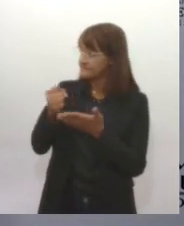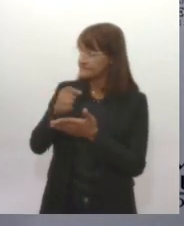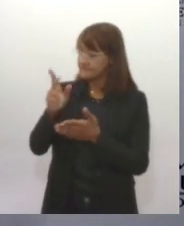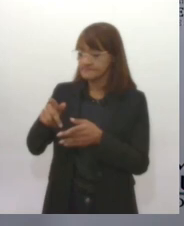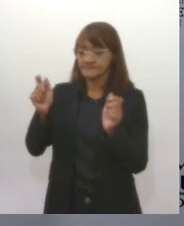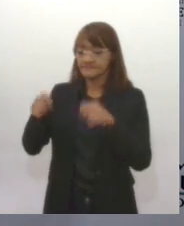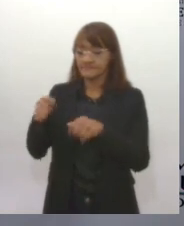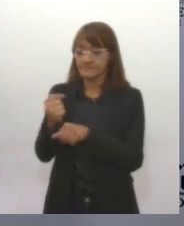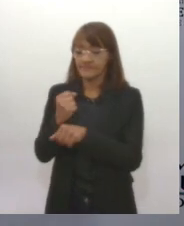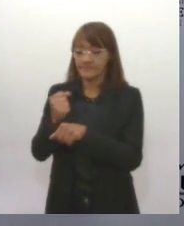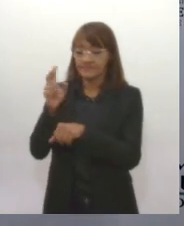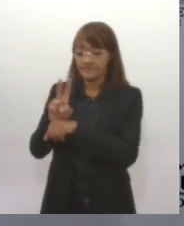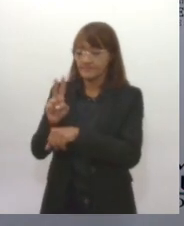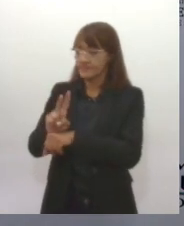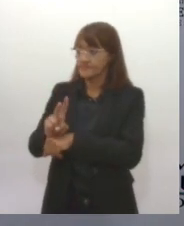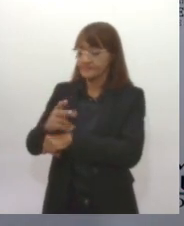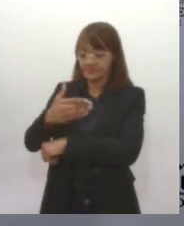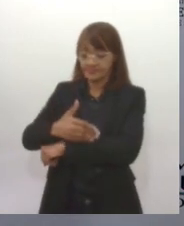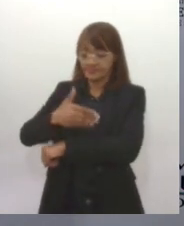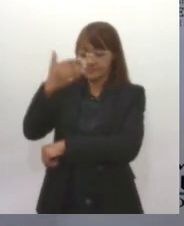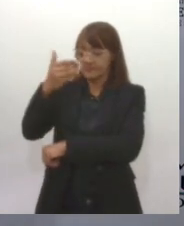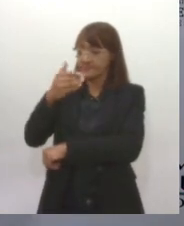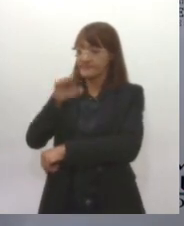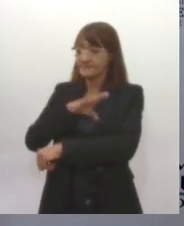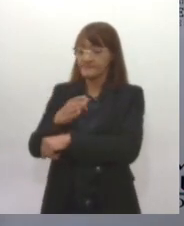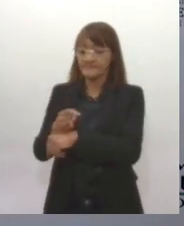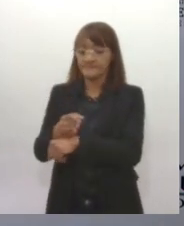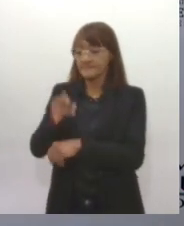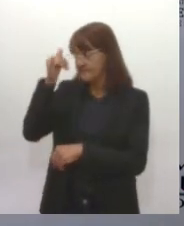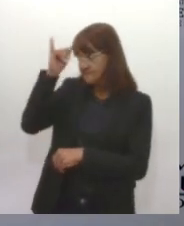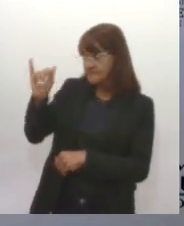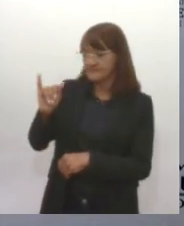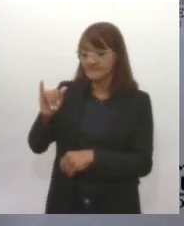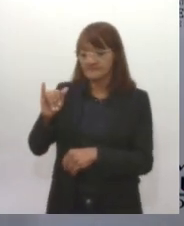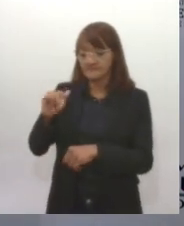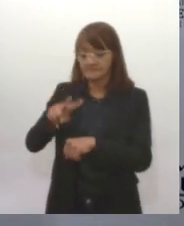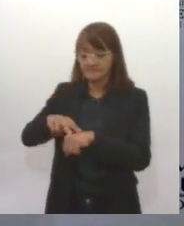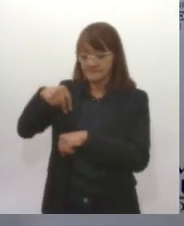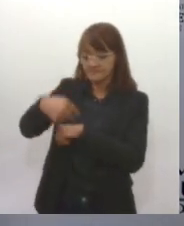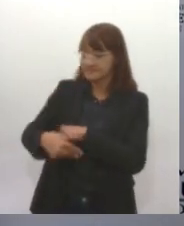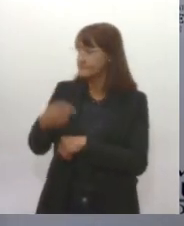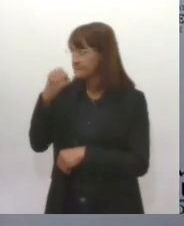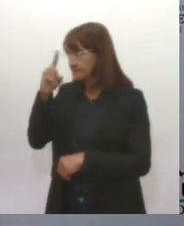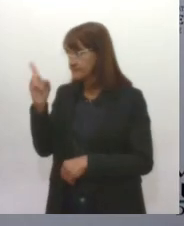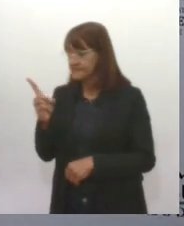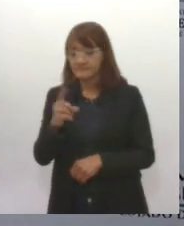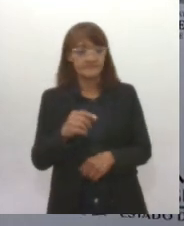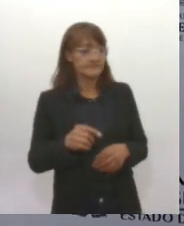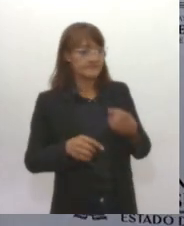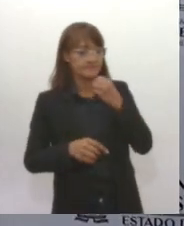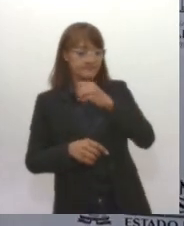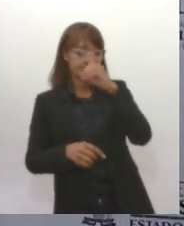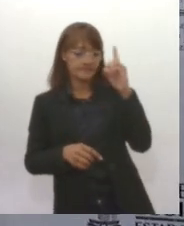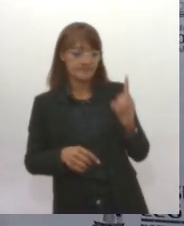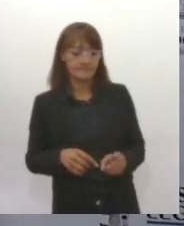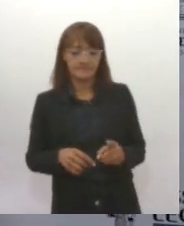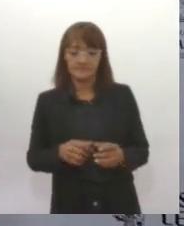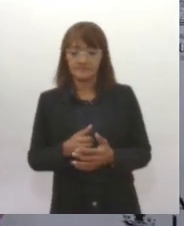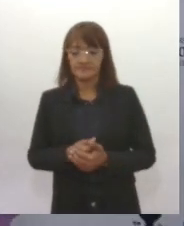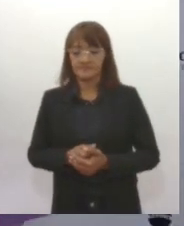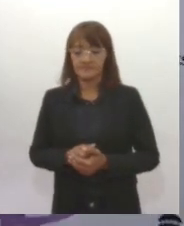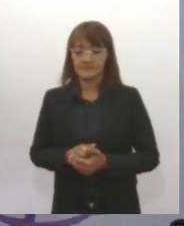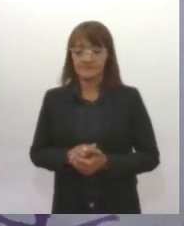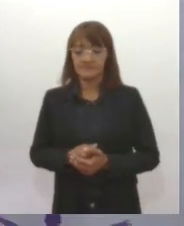ponte, para que se evite outras mortes, como já ocorreu. Muito bom dia. Bom dia, todos fazem a Lese, imprensa da